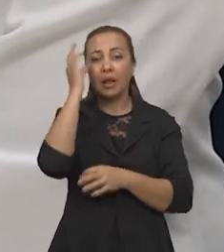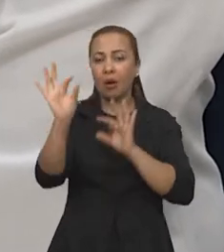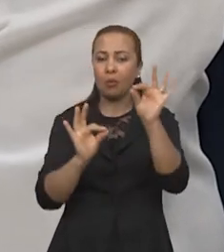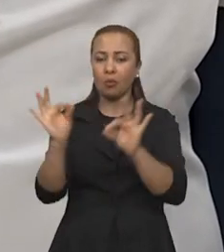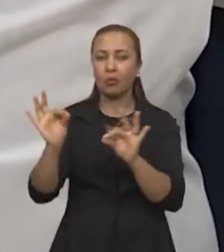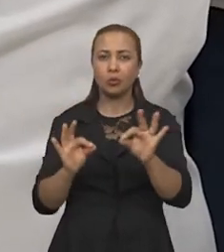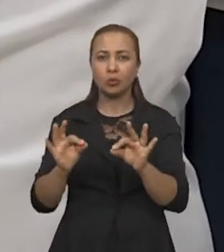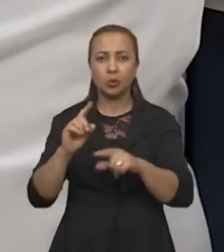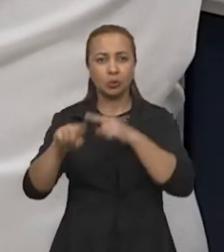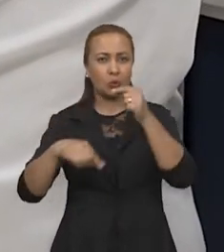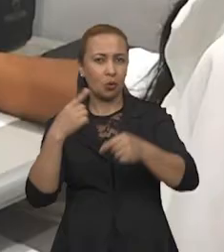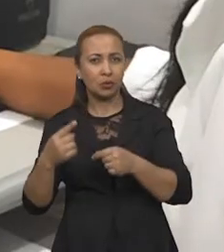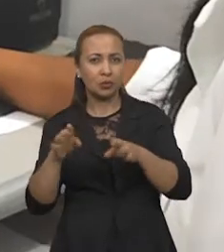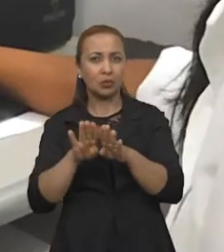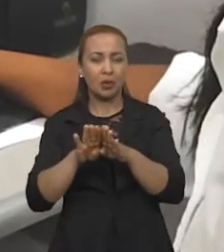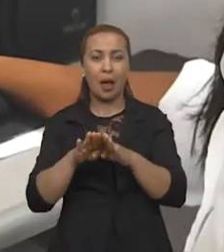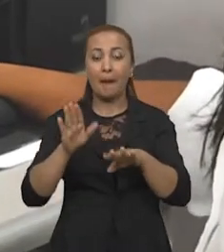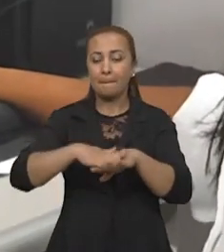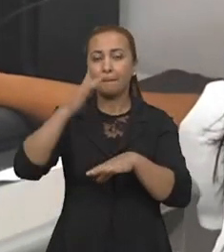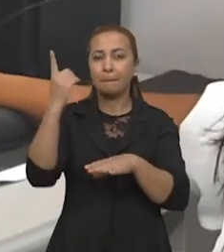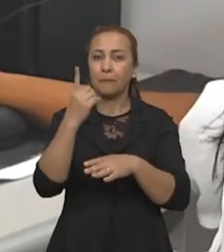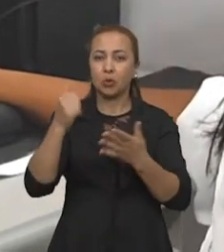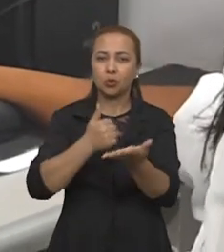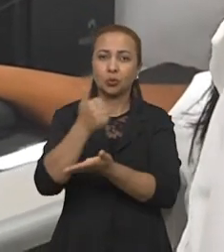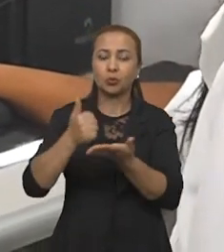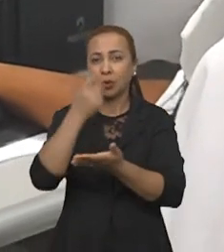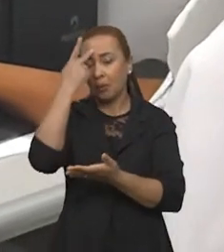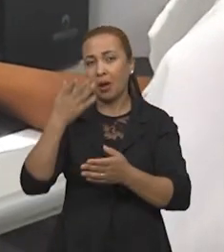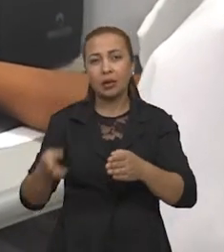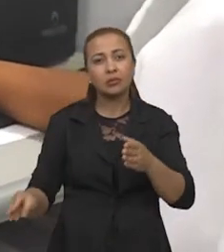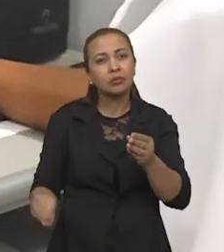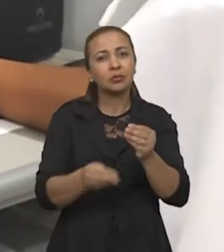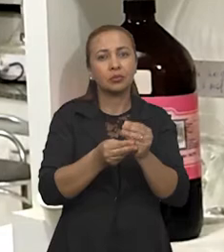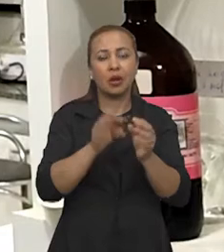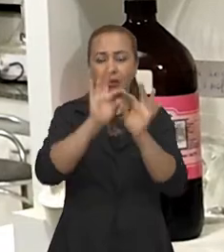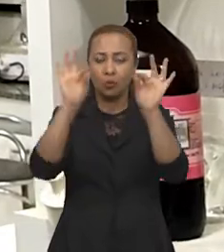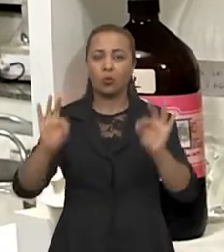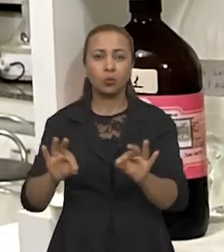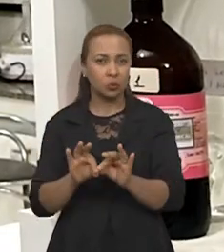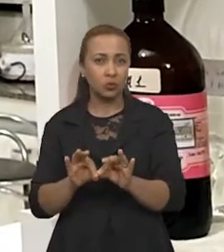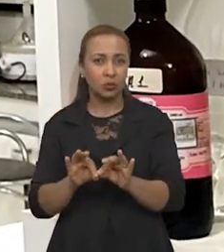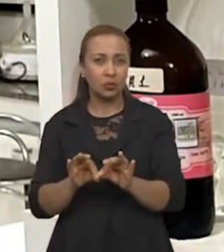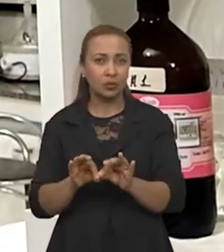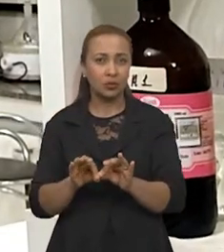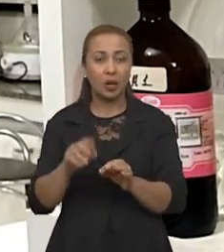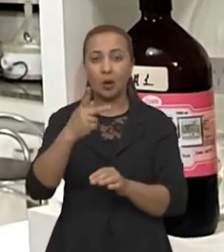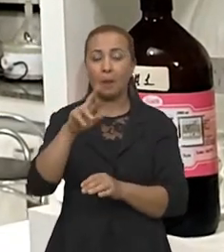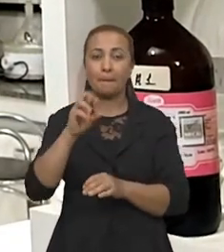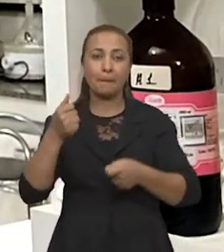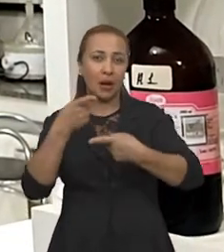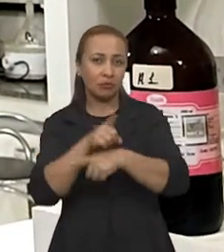alternativo, a gente chama de inseticida botânico, seria mais um pilar para integrar ao controle integrado de